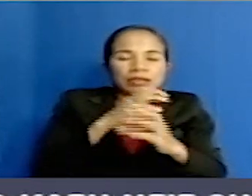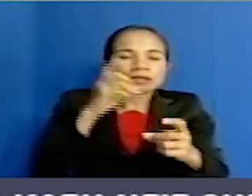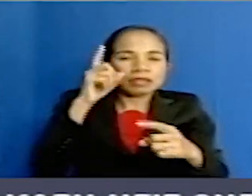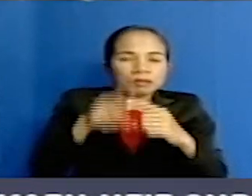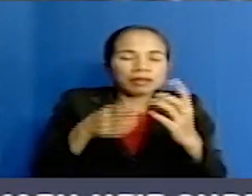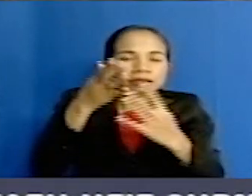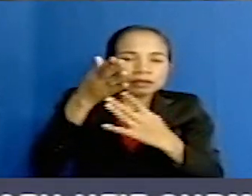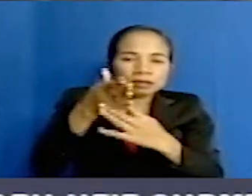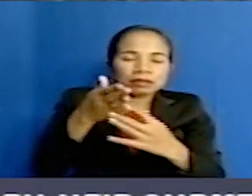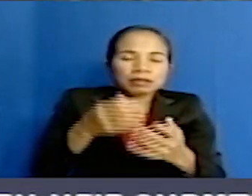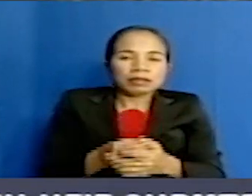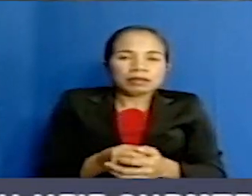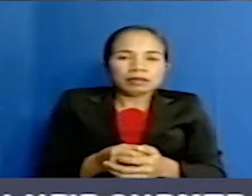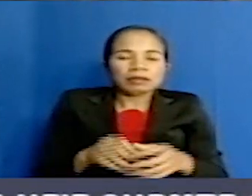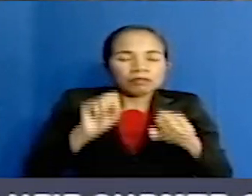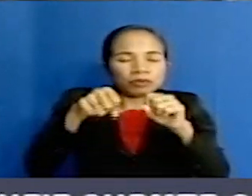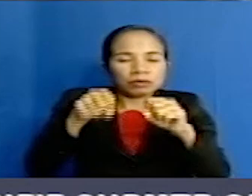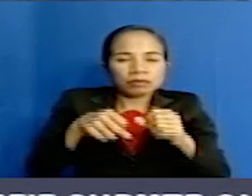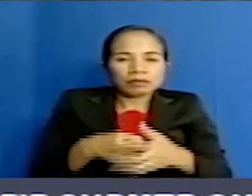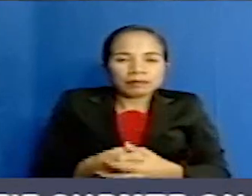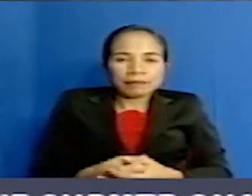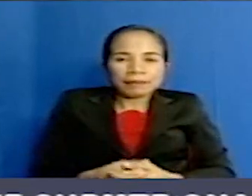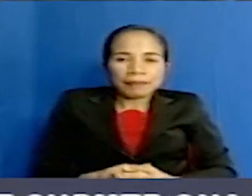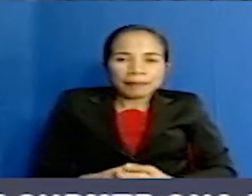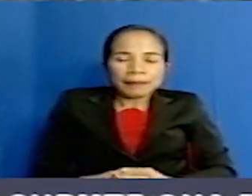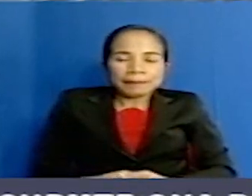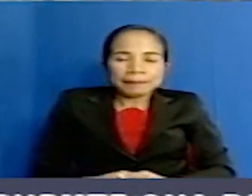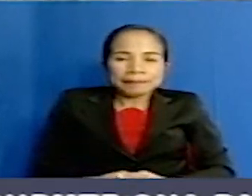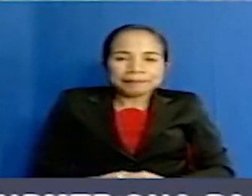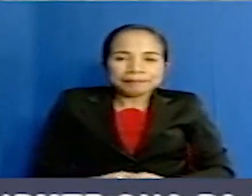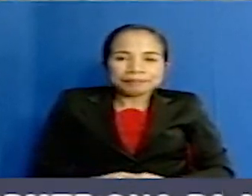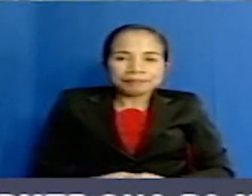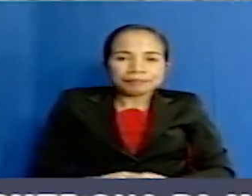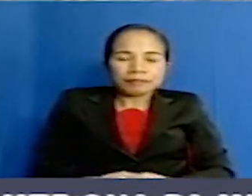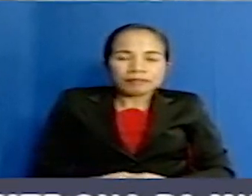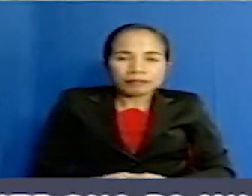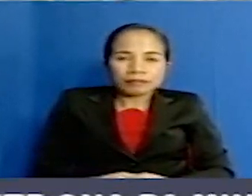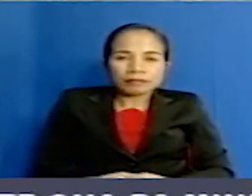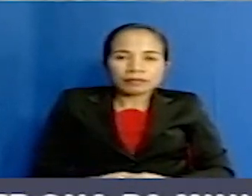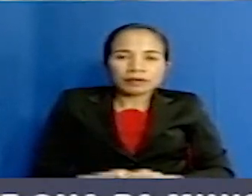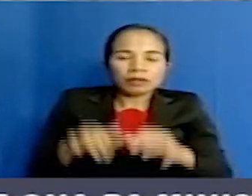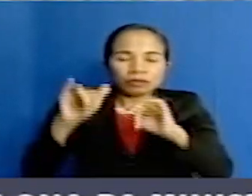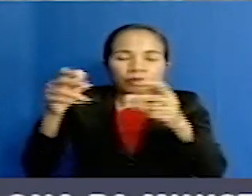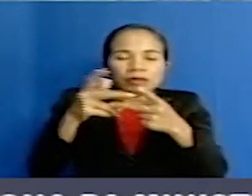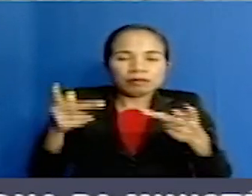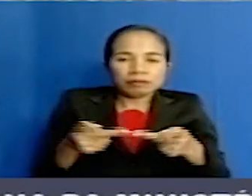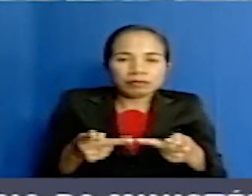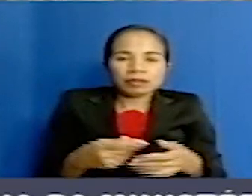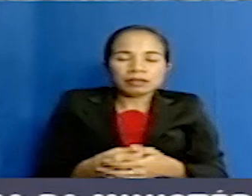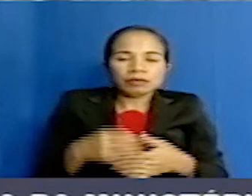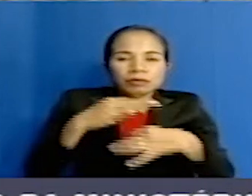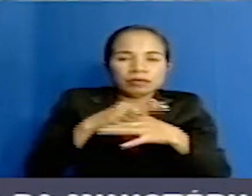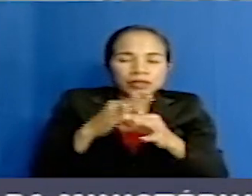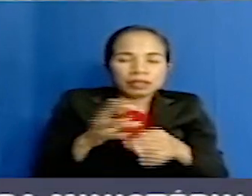estrada, excepto motorizada. Equipa Instituto Gestão e Equipamentos, toona e terreno, rodi